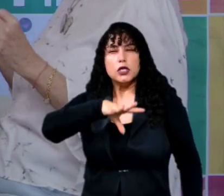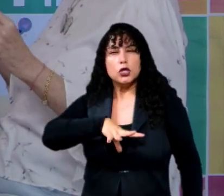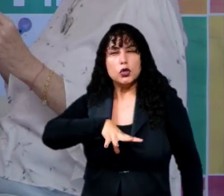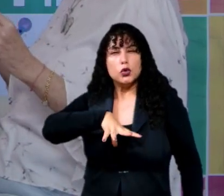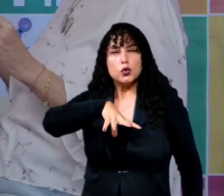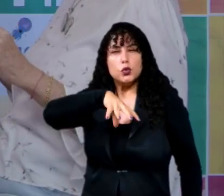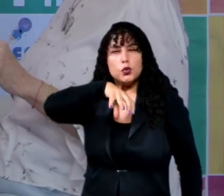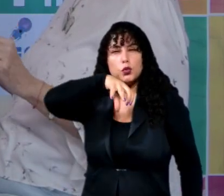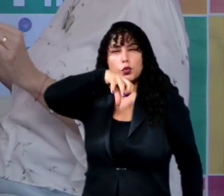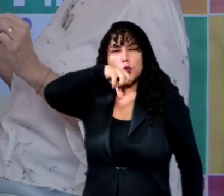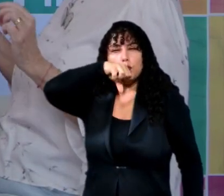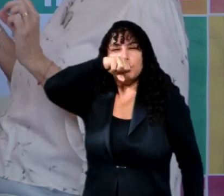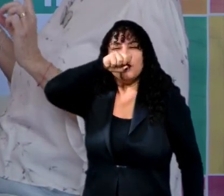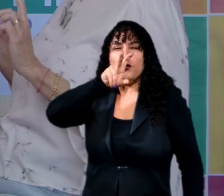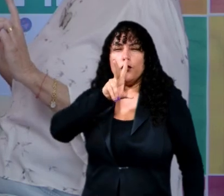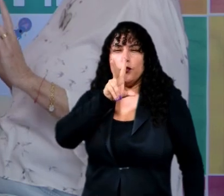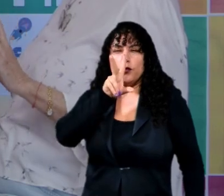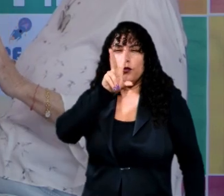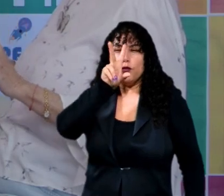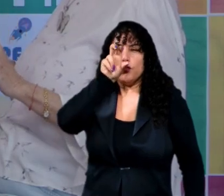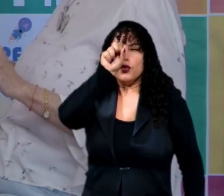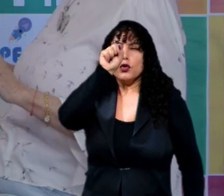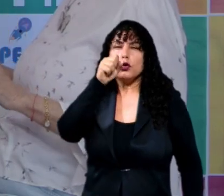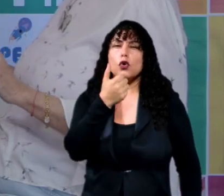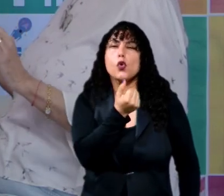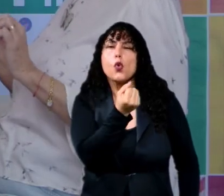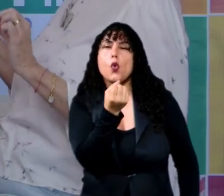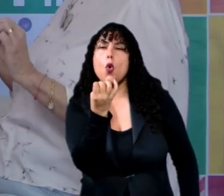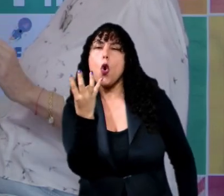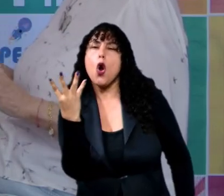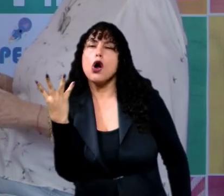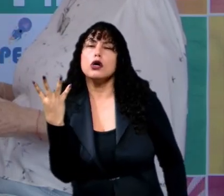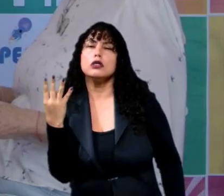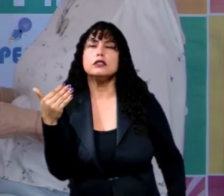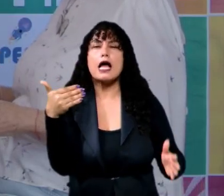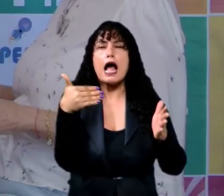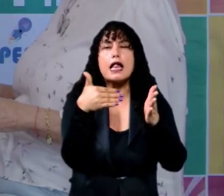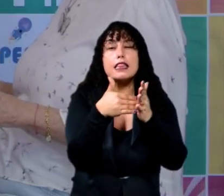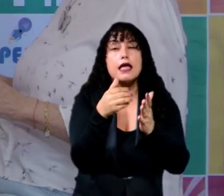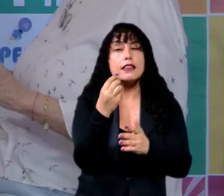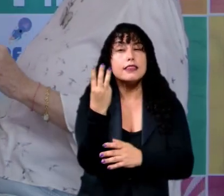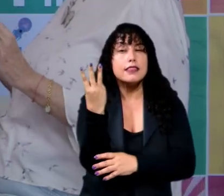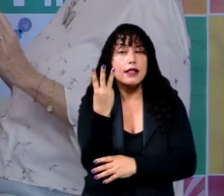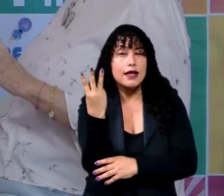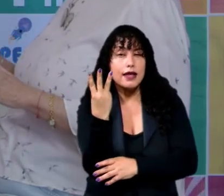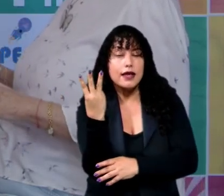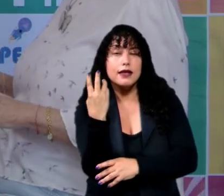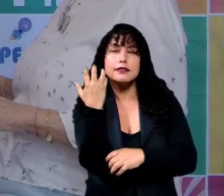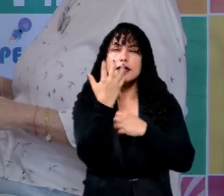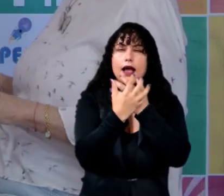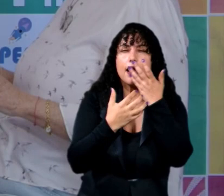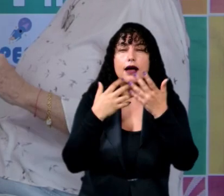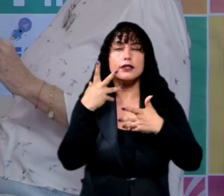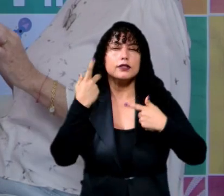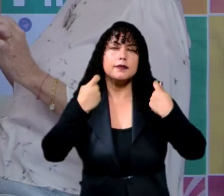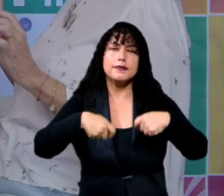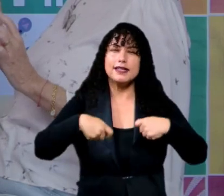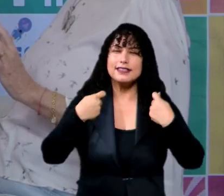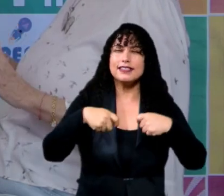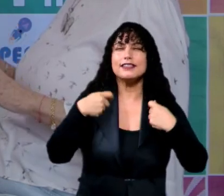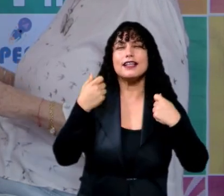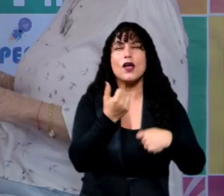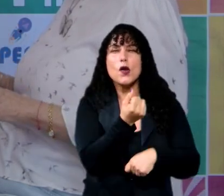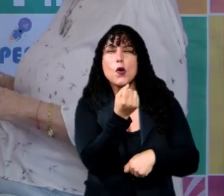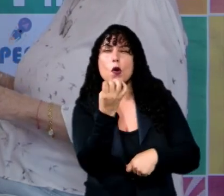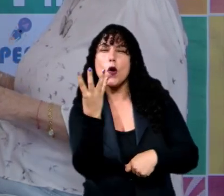um pouquinho mais fundo. Conte ao menos até 3. Se precisar, Conte conte